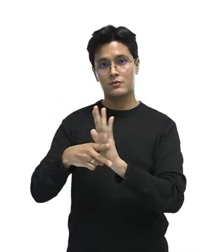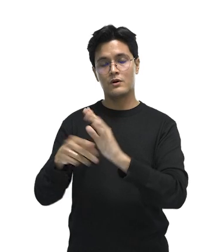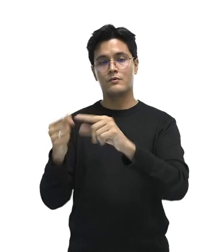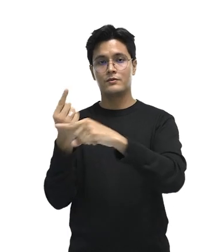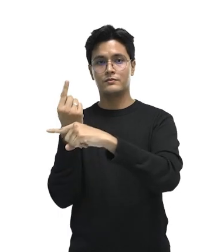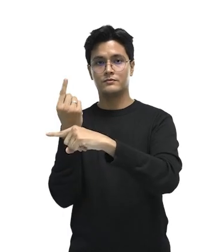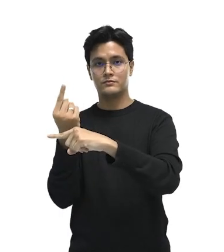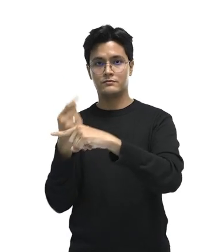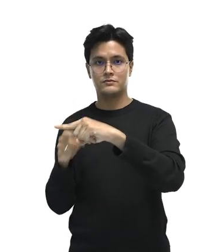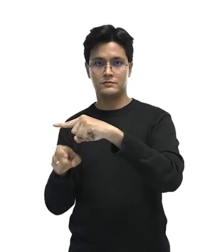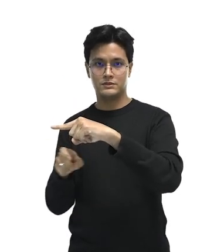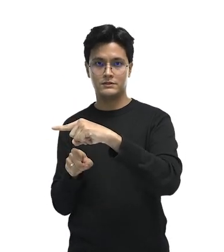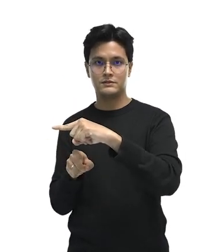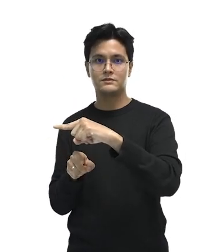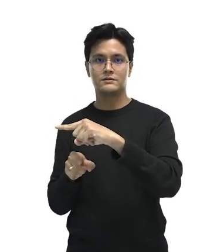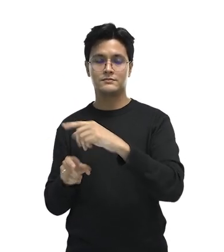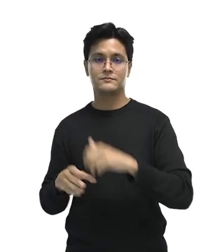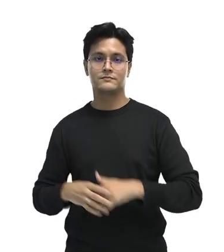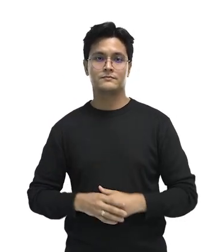1 sobre x.